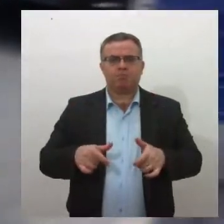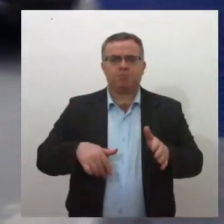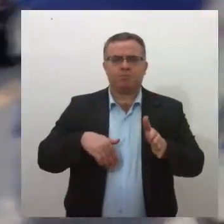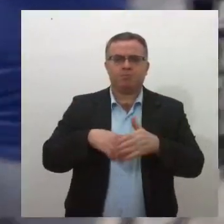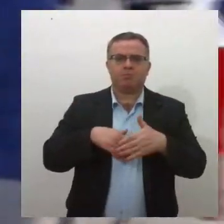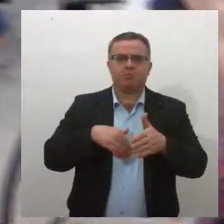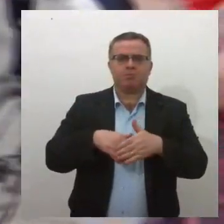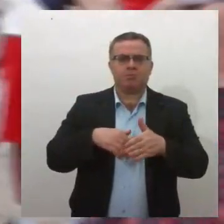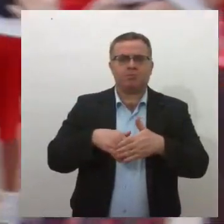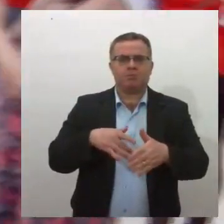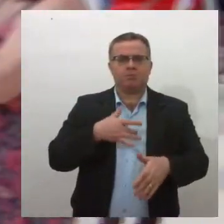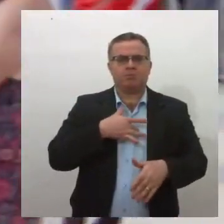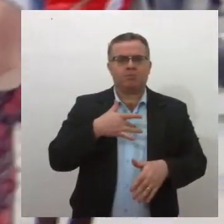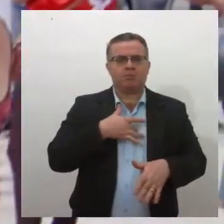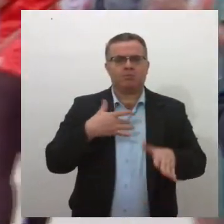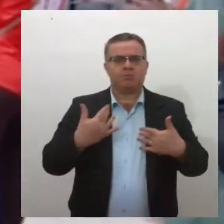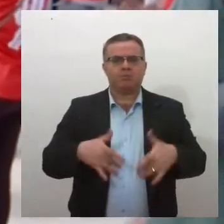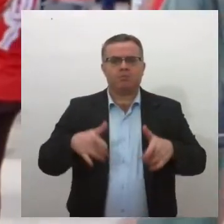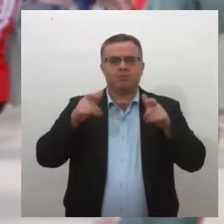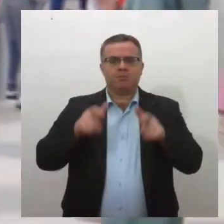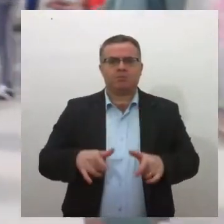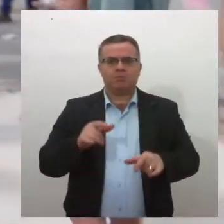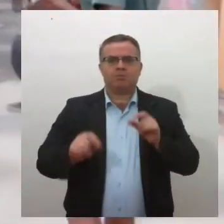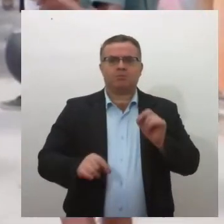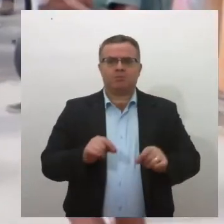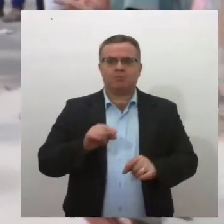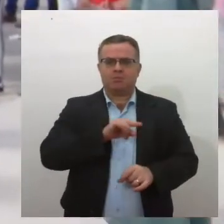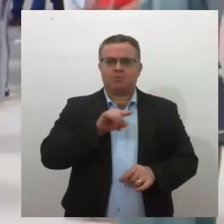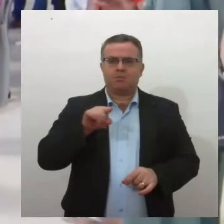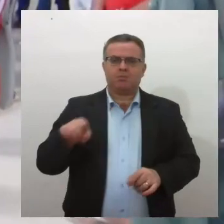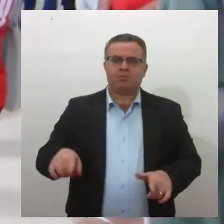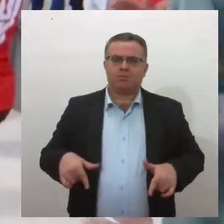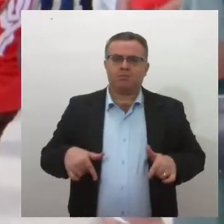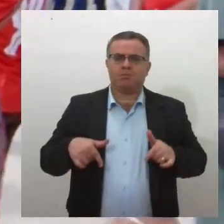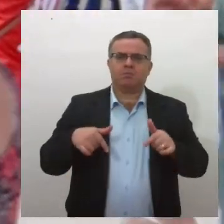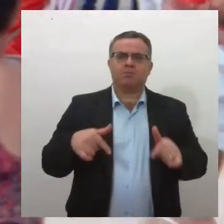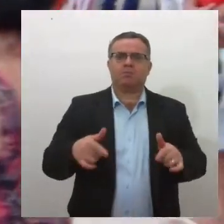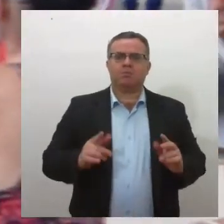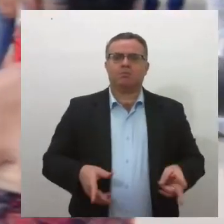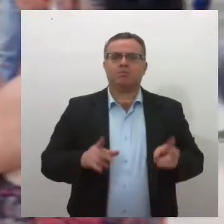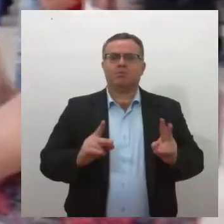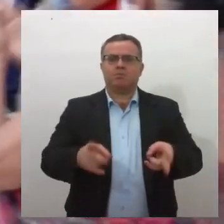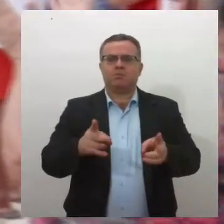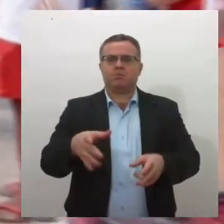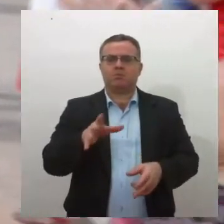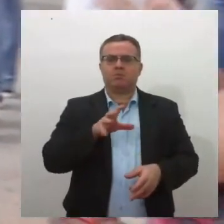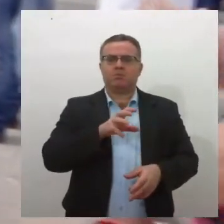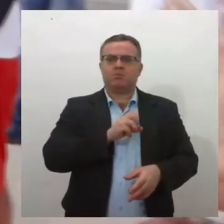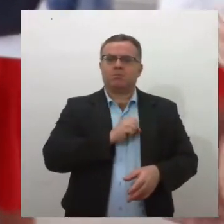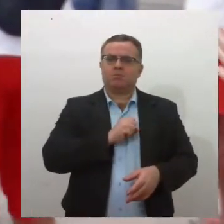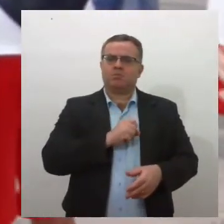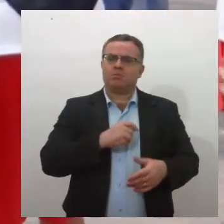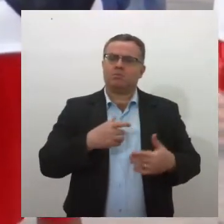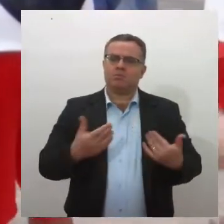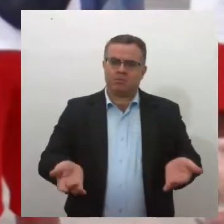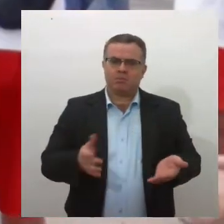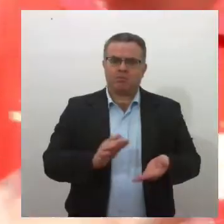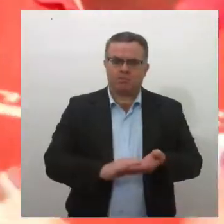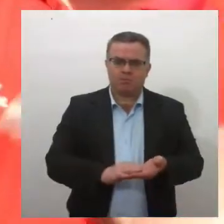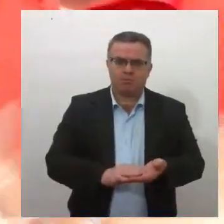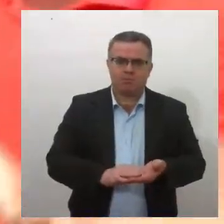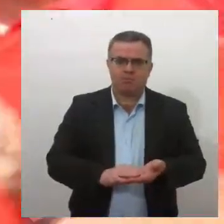Coração, local que ele dedicou boa parte da sua vida e do seu